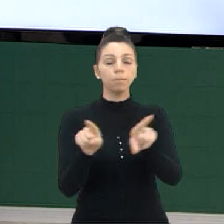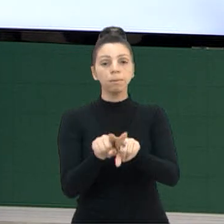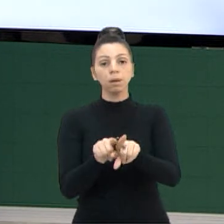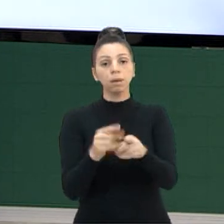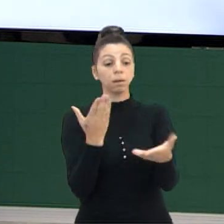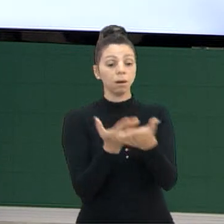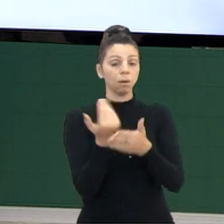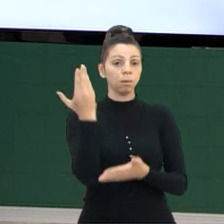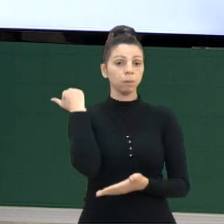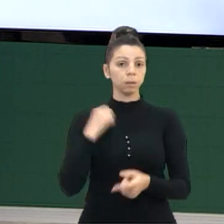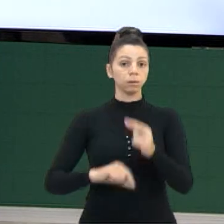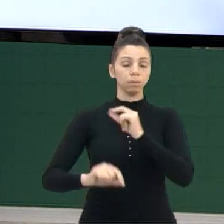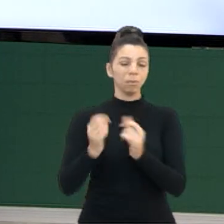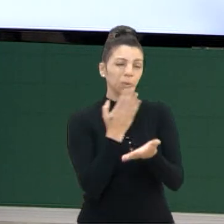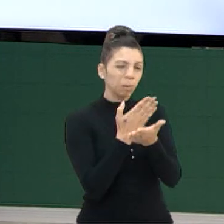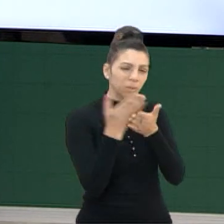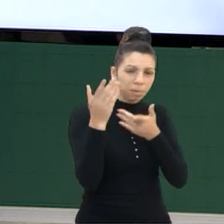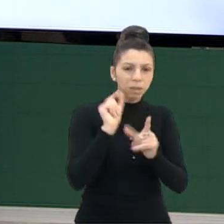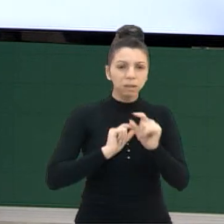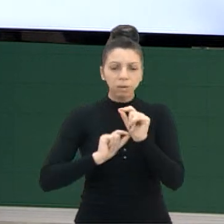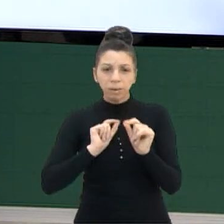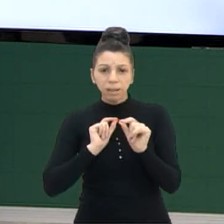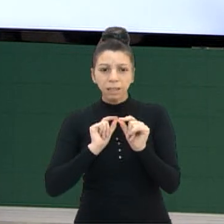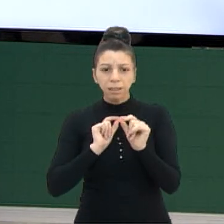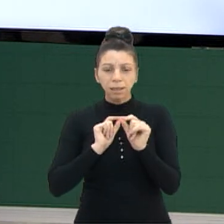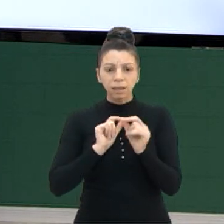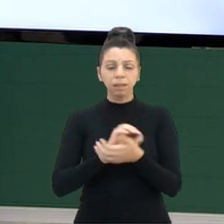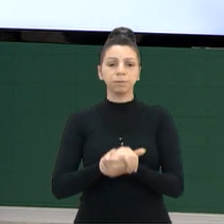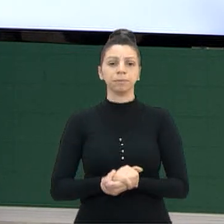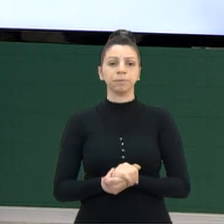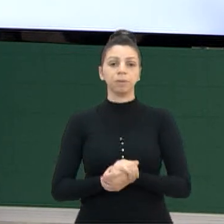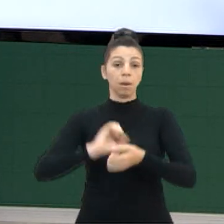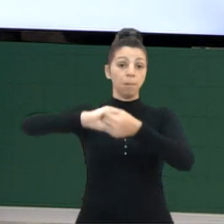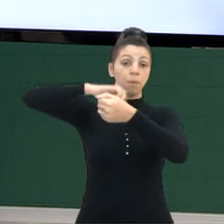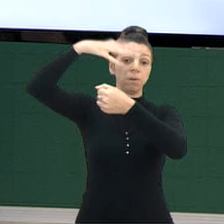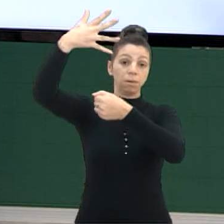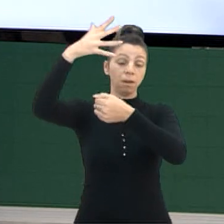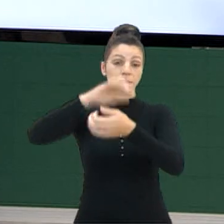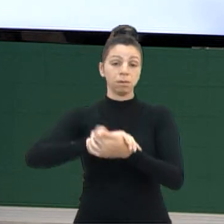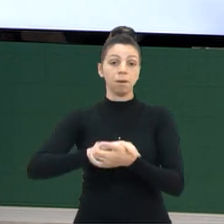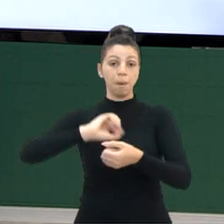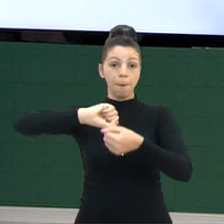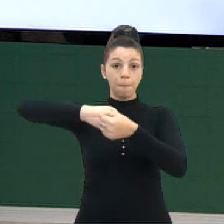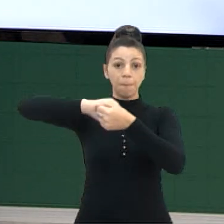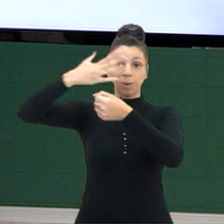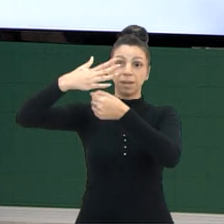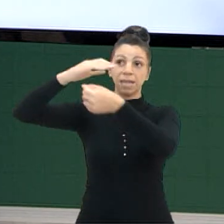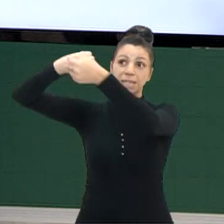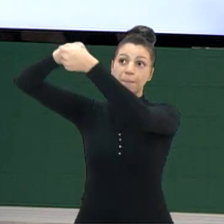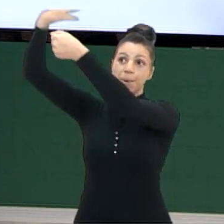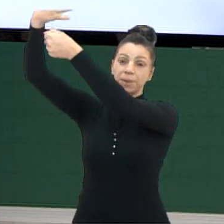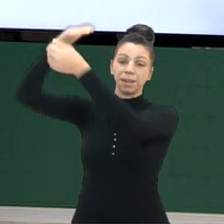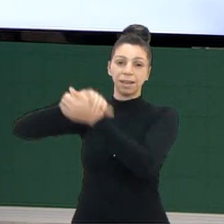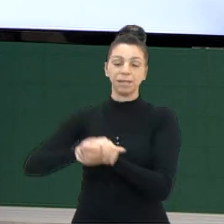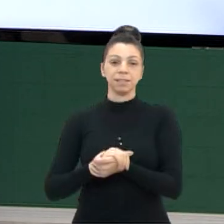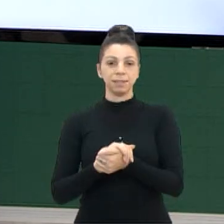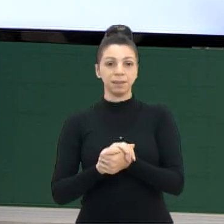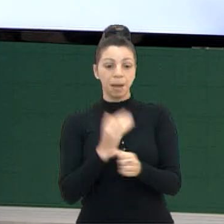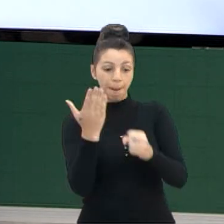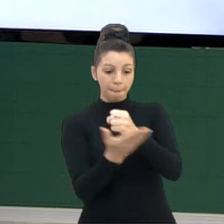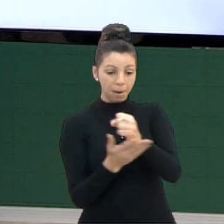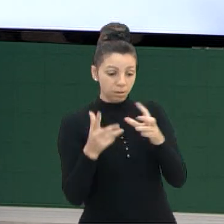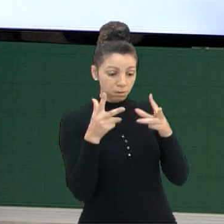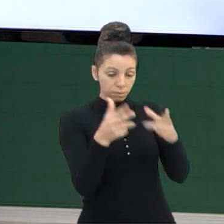aulas passadas, bem lá no início, nós falamos de propriedade de potência, lembra? Potência de potência, repete-se a base, o que faz